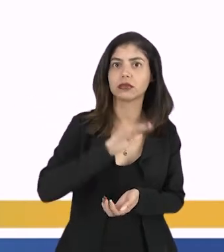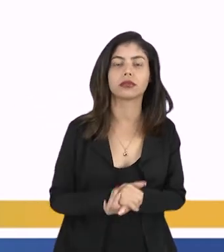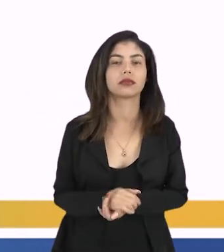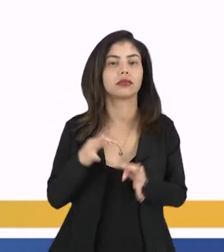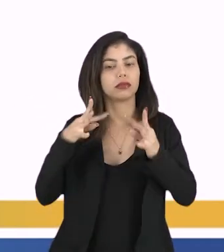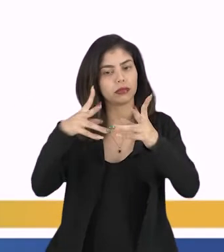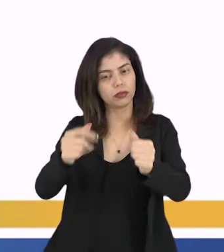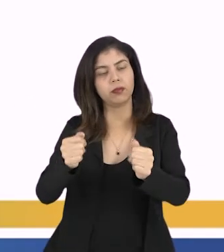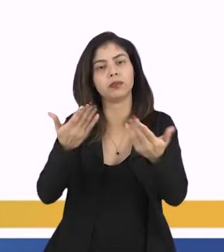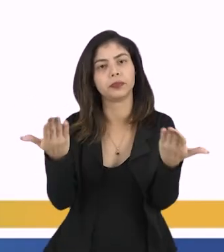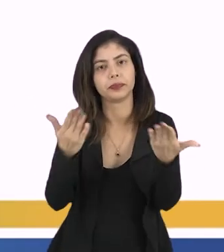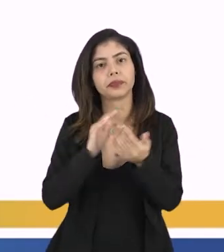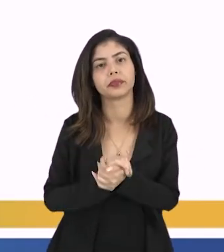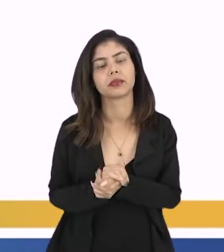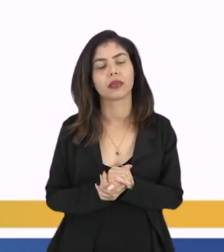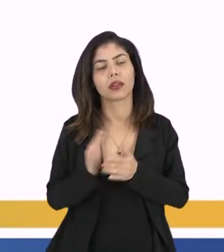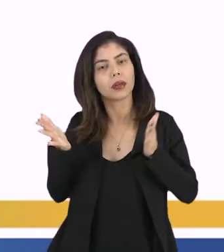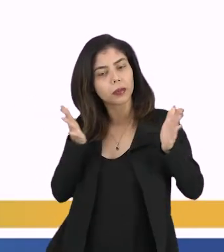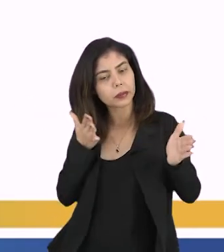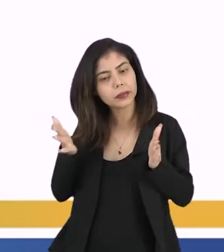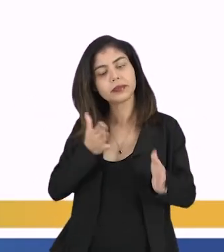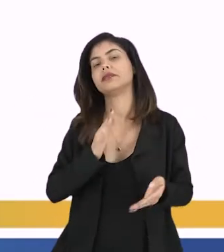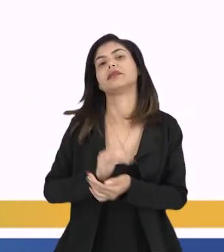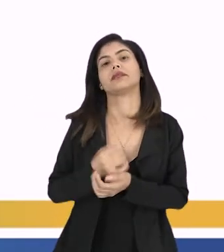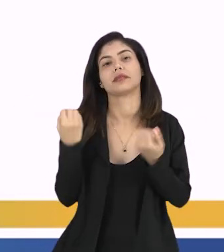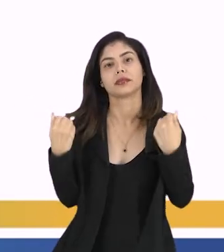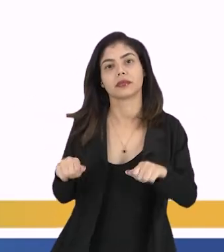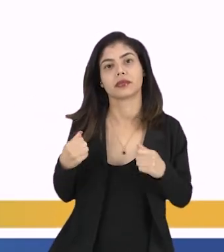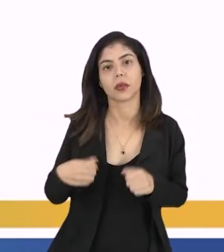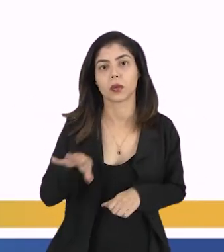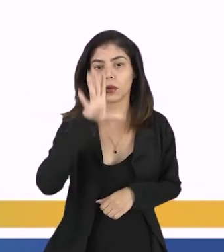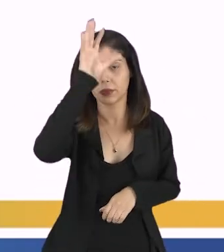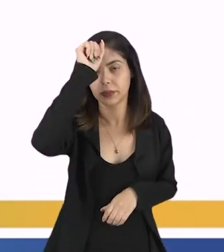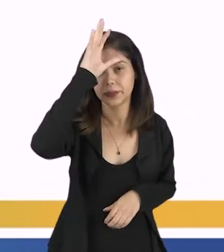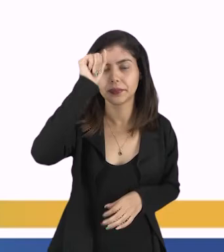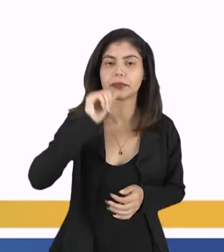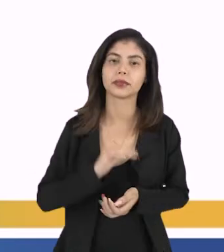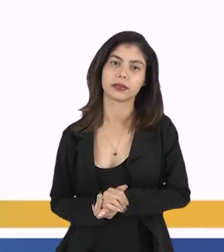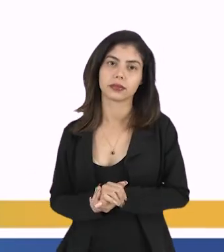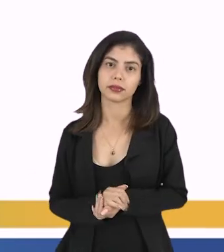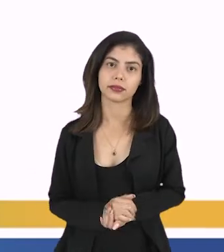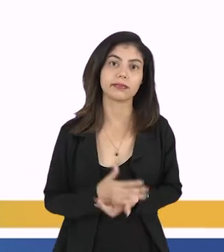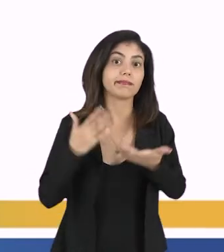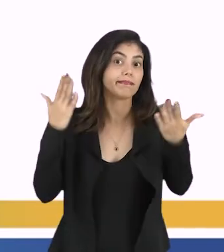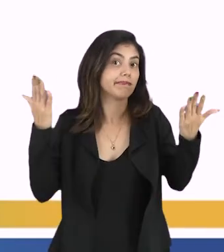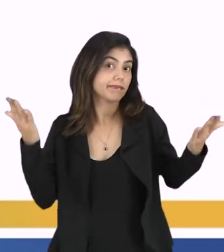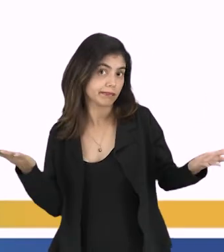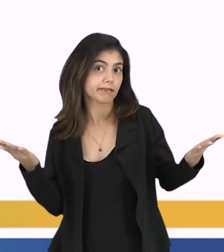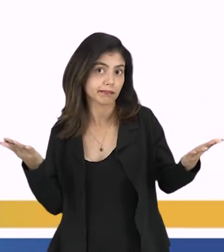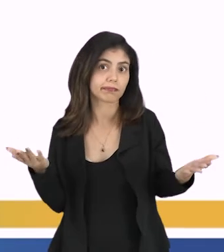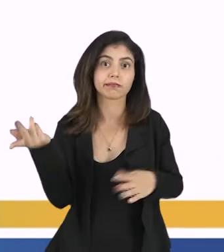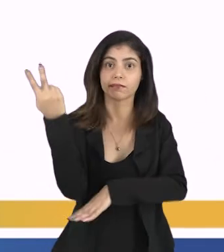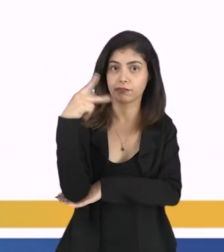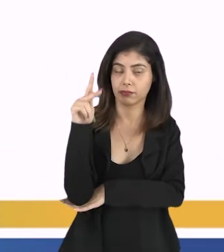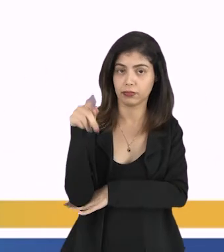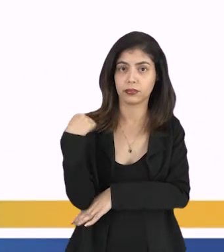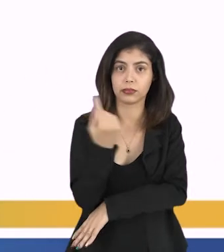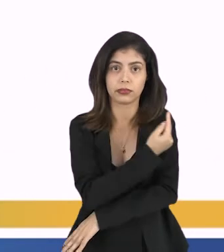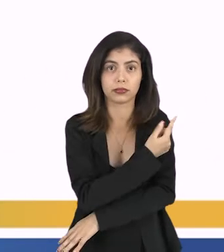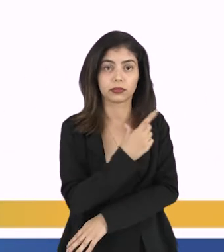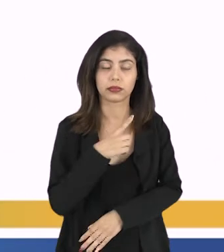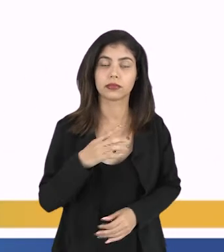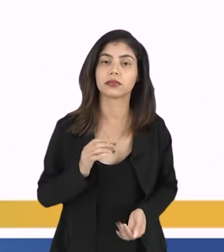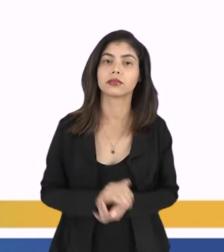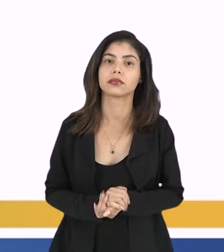né, imparcial, ou seja, a universidade ela tem que fornecer esse conhecimento. E graças a esse período hoje nós temos